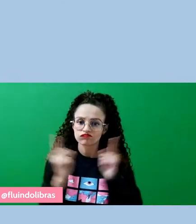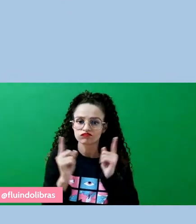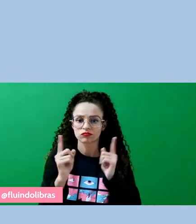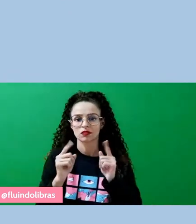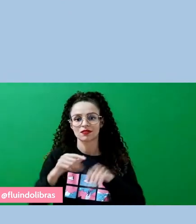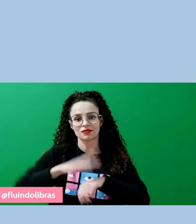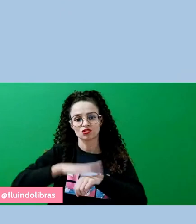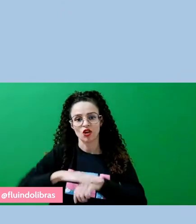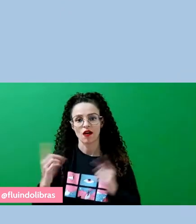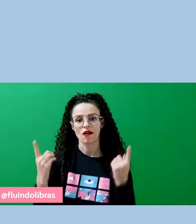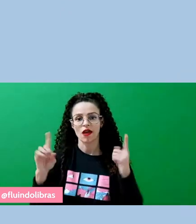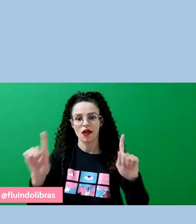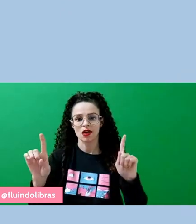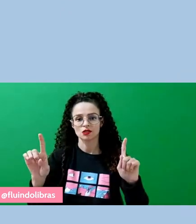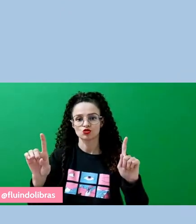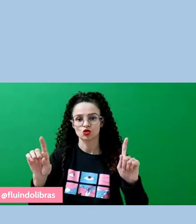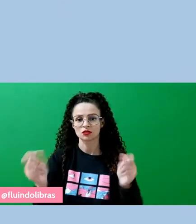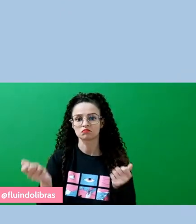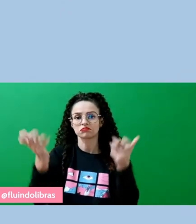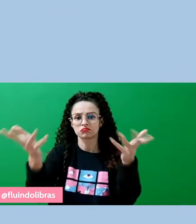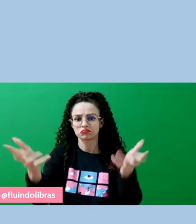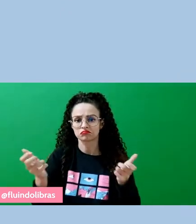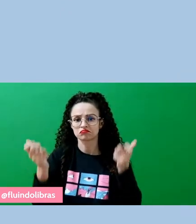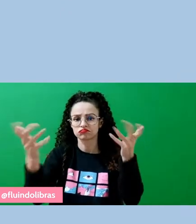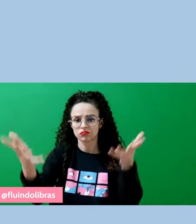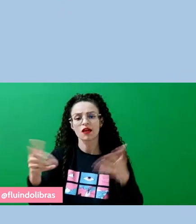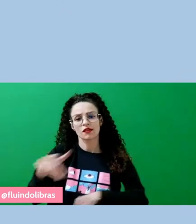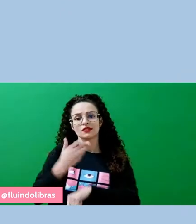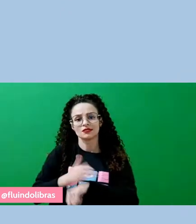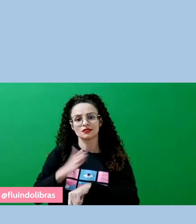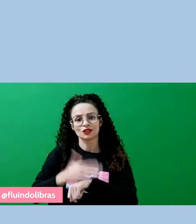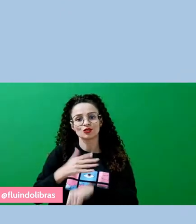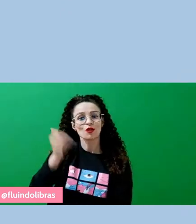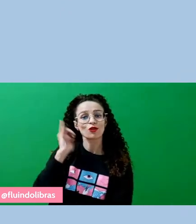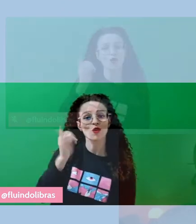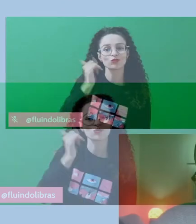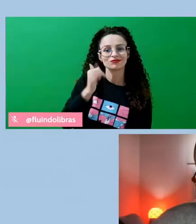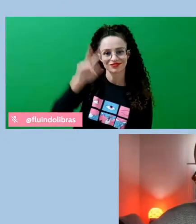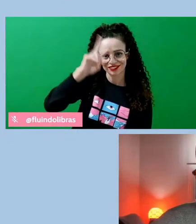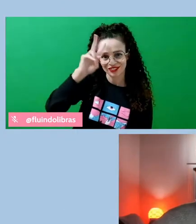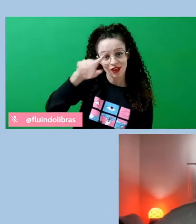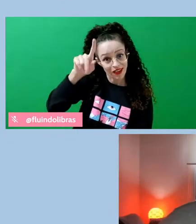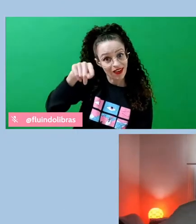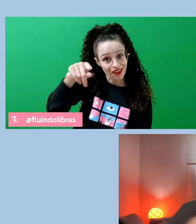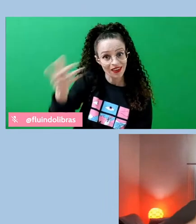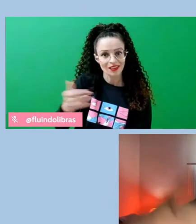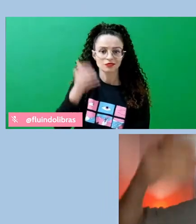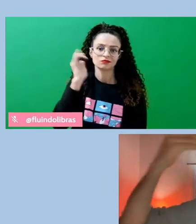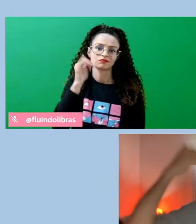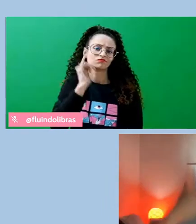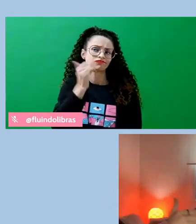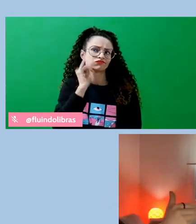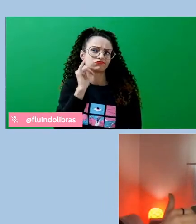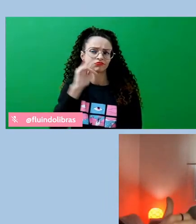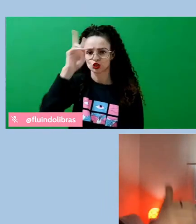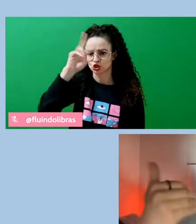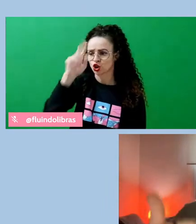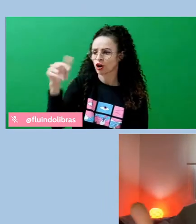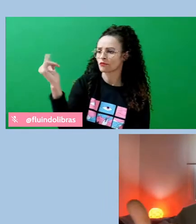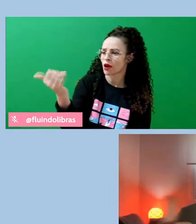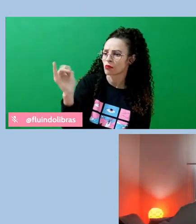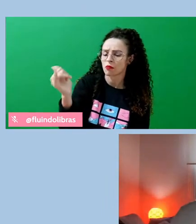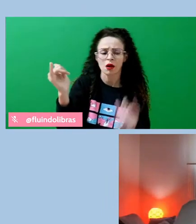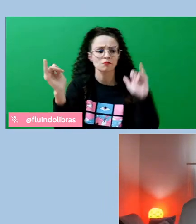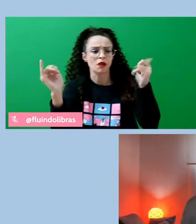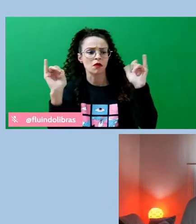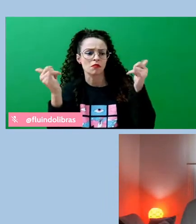esse domínio da narrativa, que é um exercício de contação de história, no final das contas. É uma história contada. É uma história que já aconteceu, que está sendo